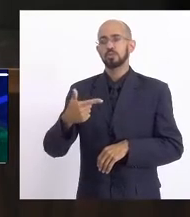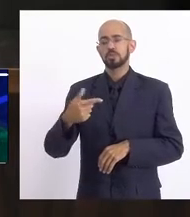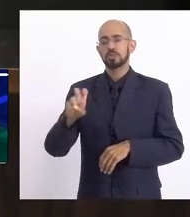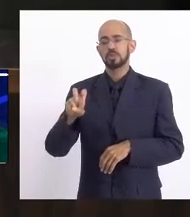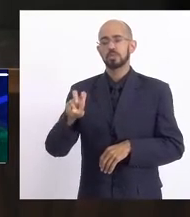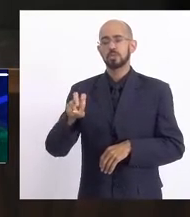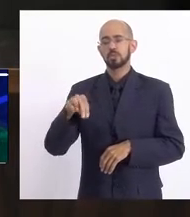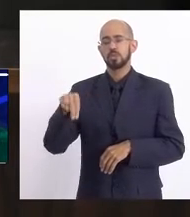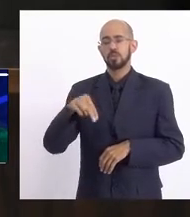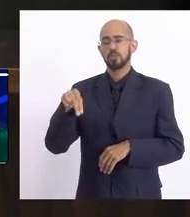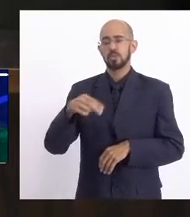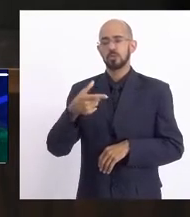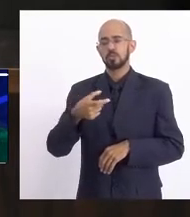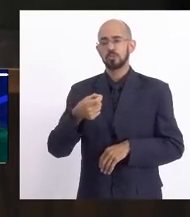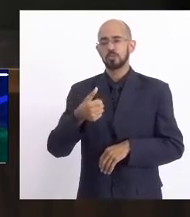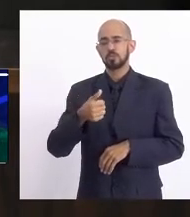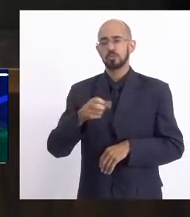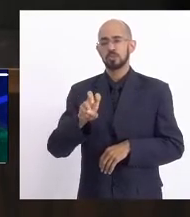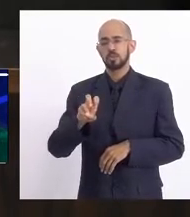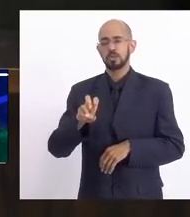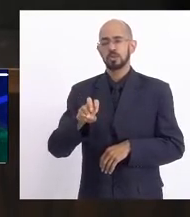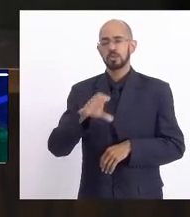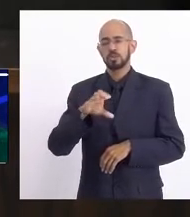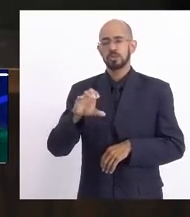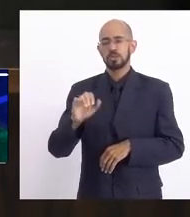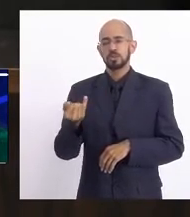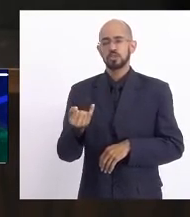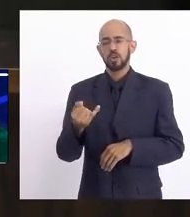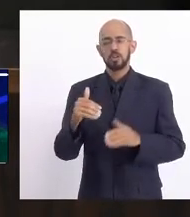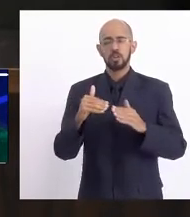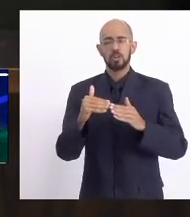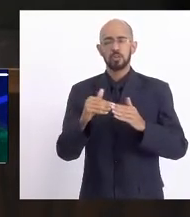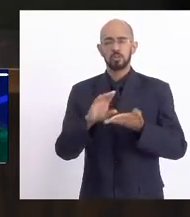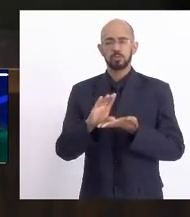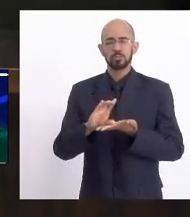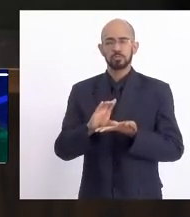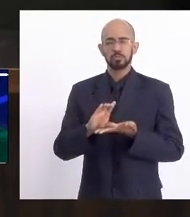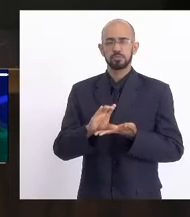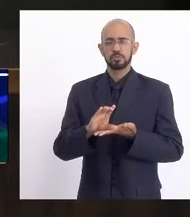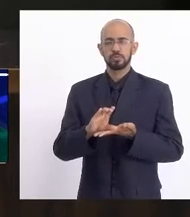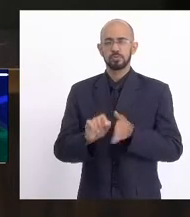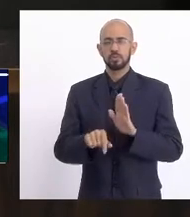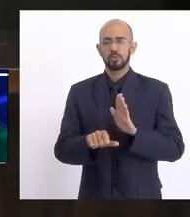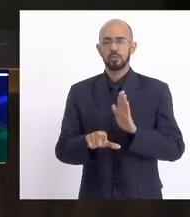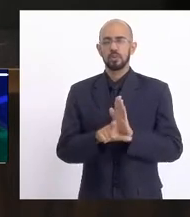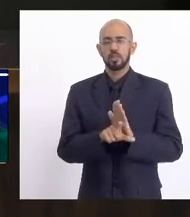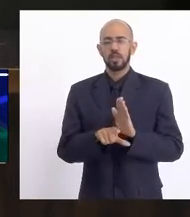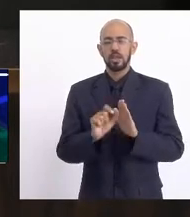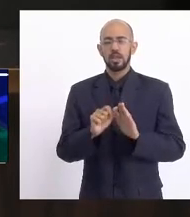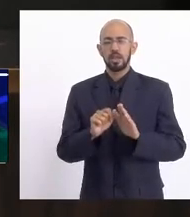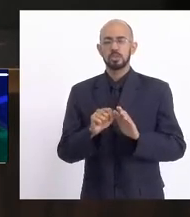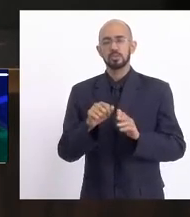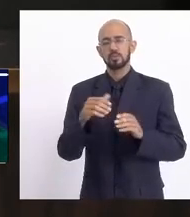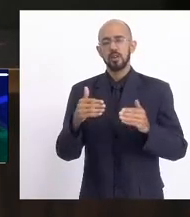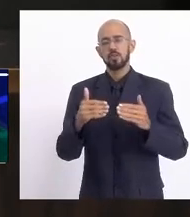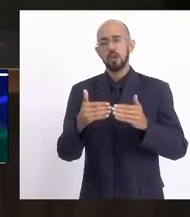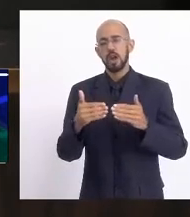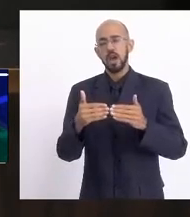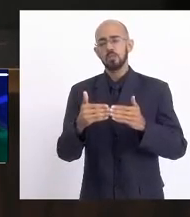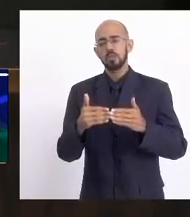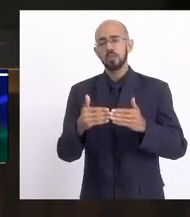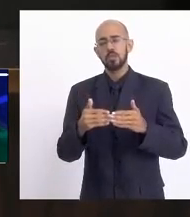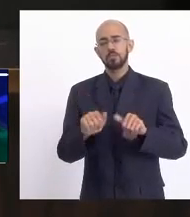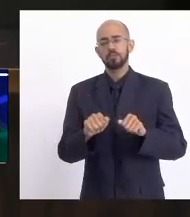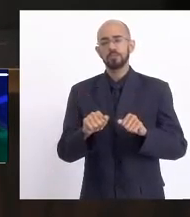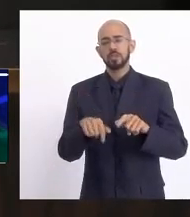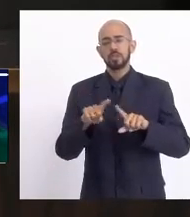13. Pareceres da Comissão de Constituição e Justiça pela constitucionalidade de legislação constitucional complementar e códigos, favorável. De servidores públicos, favorável